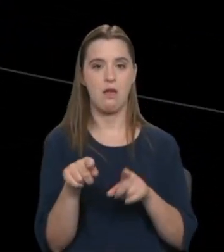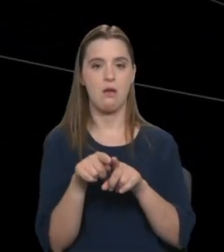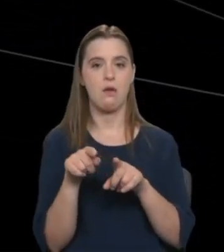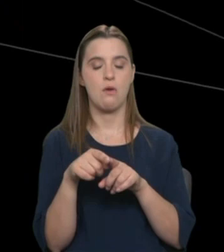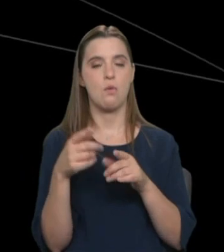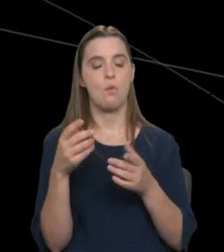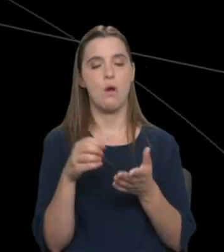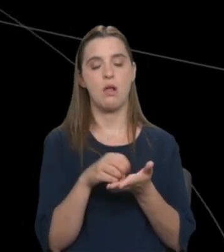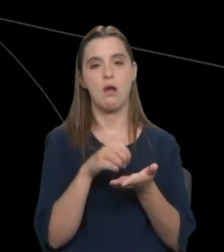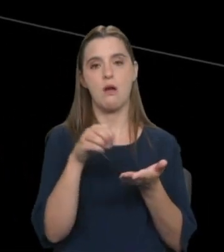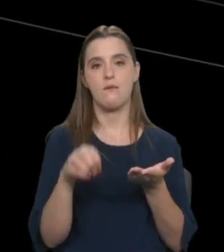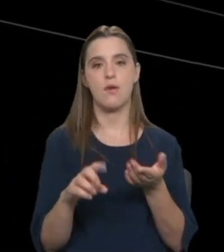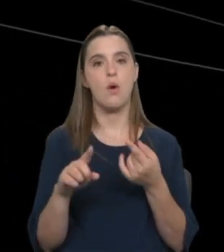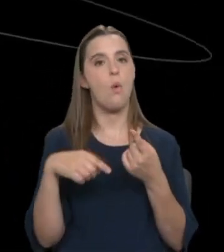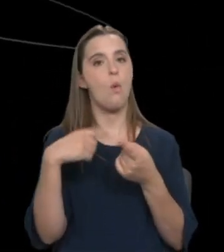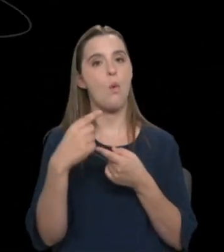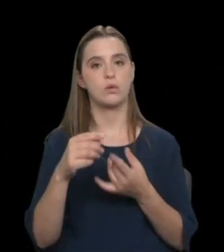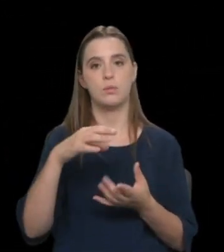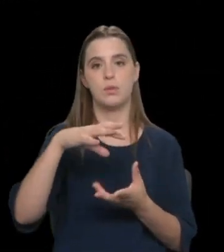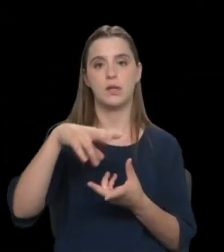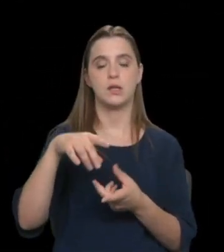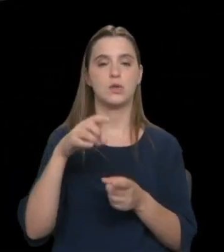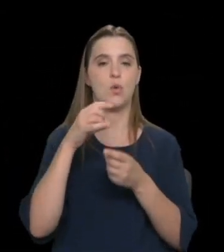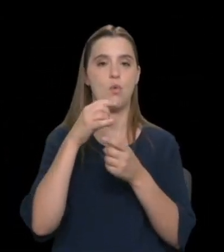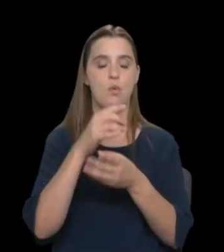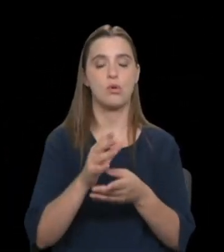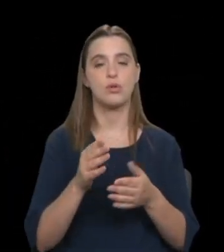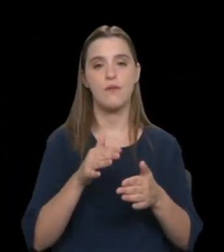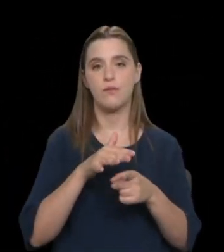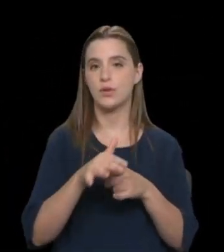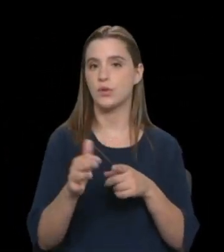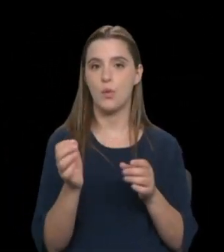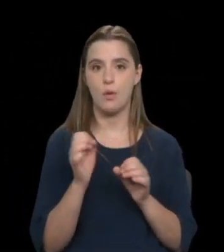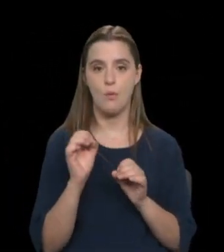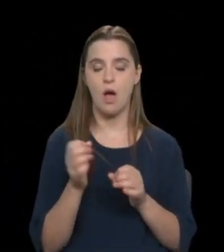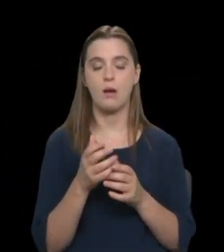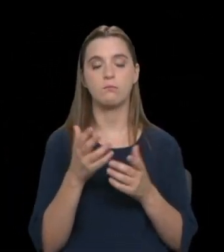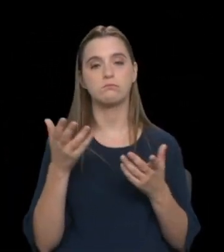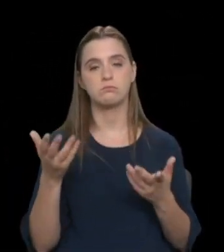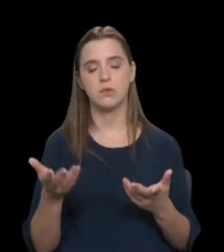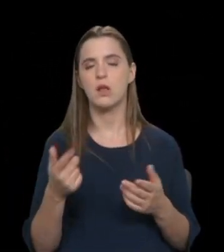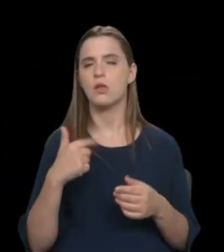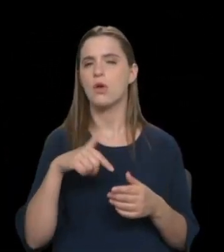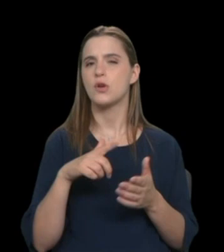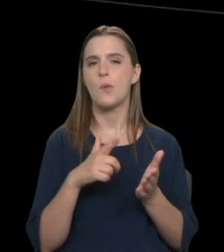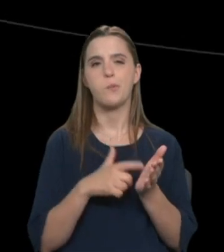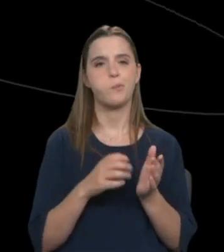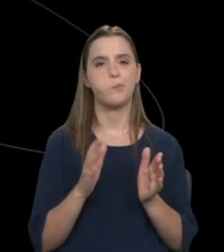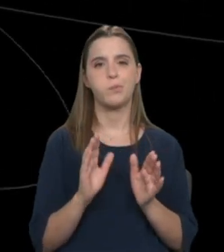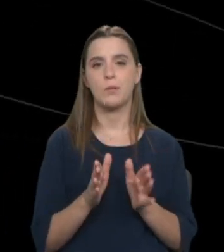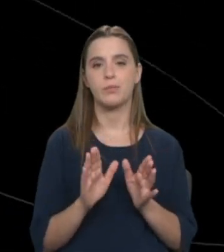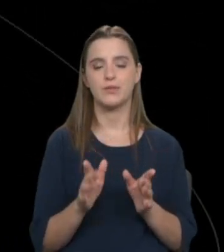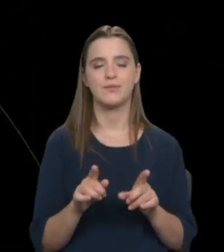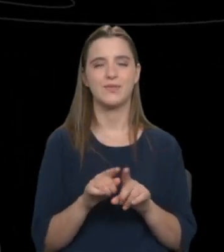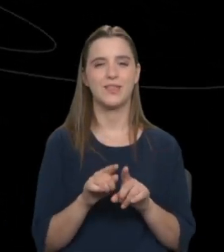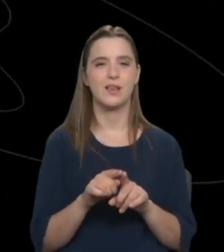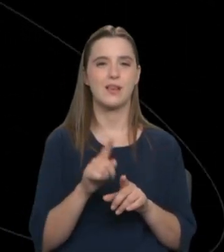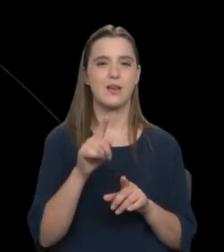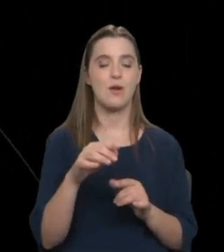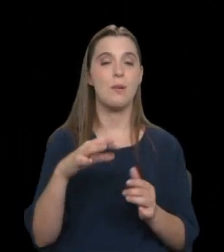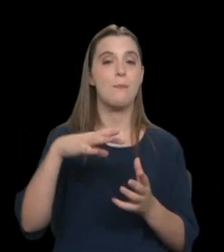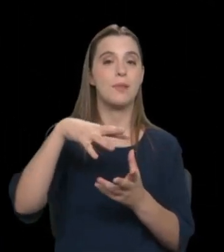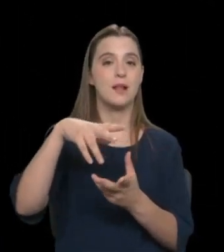de um outro grande planeta muito grande que possa existir nos confins do Sistema Solar. Ou seja, não precisamos do famoso não existente Planeta